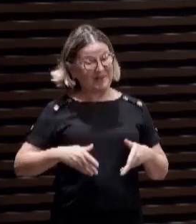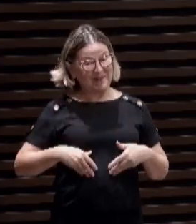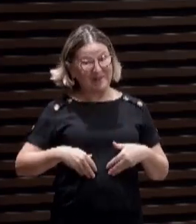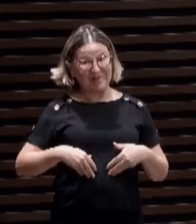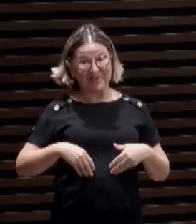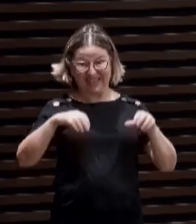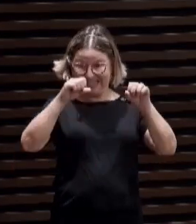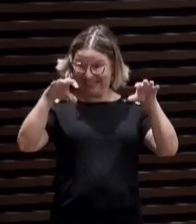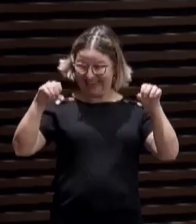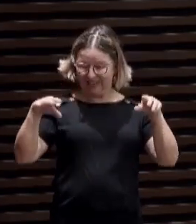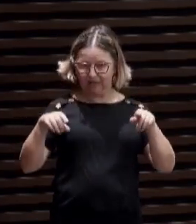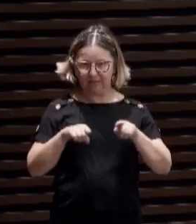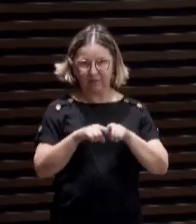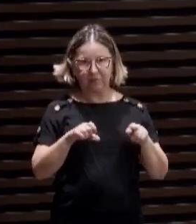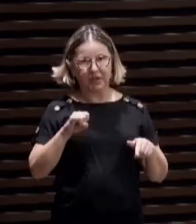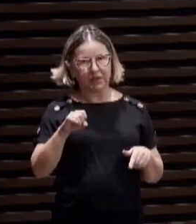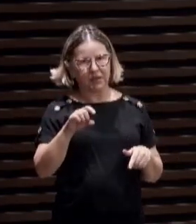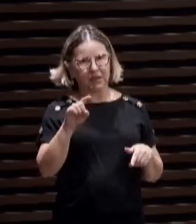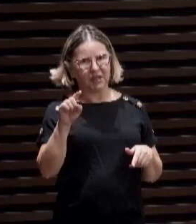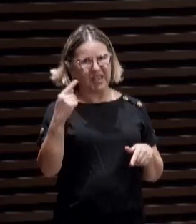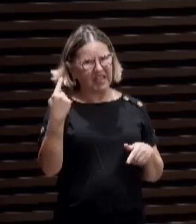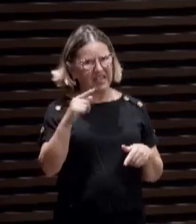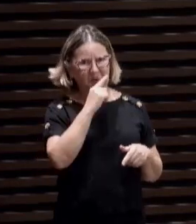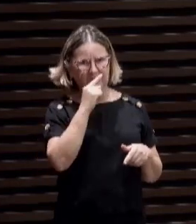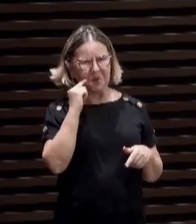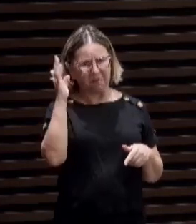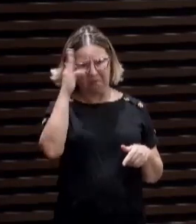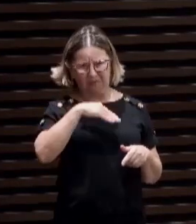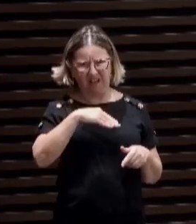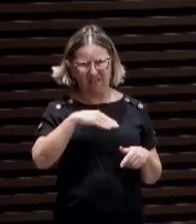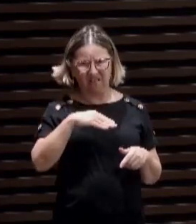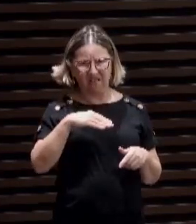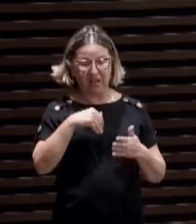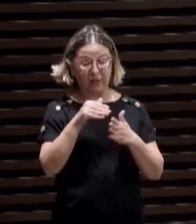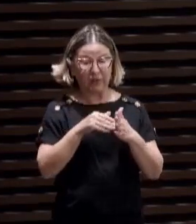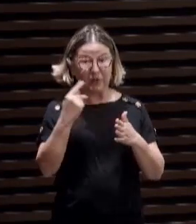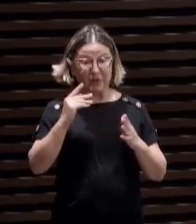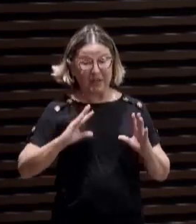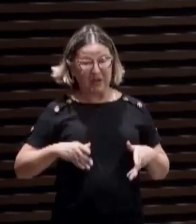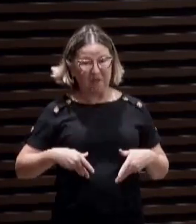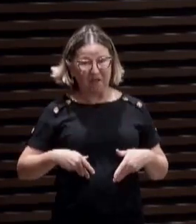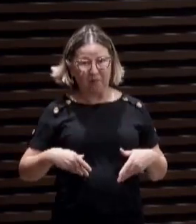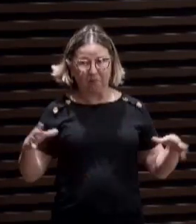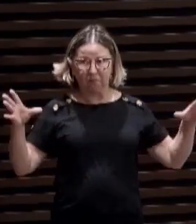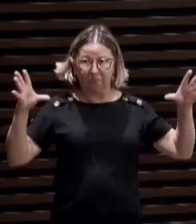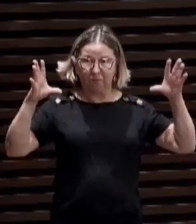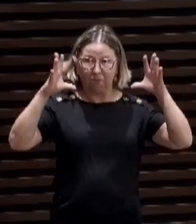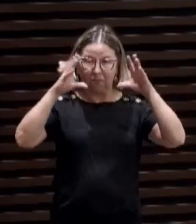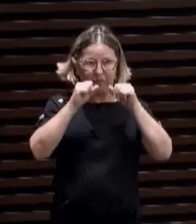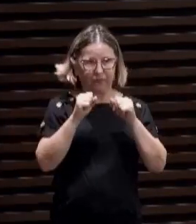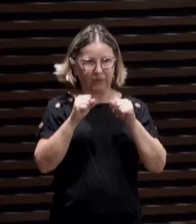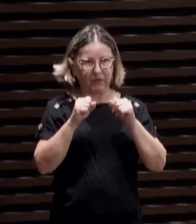maus, todo o teu corpo estará em trevas. Portanto, caso a luz que há em ti